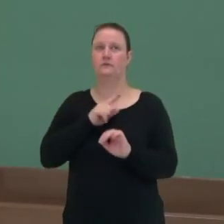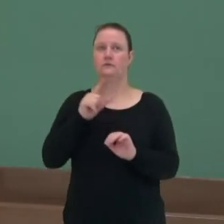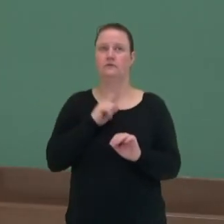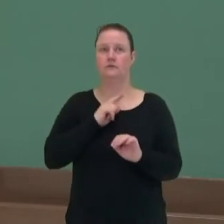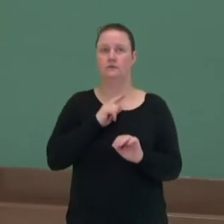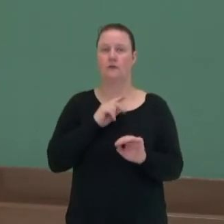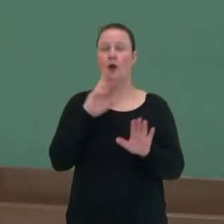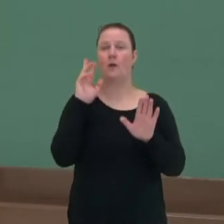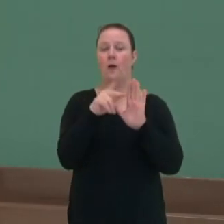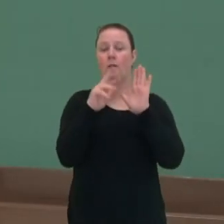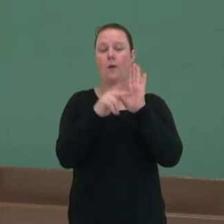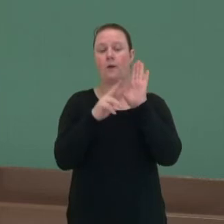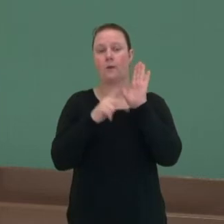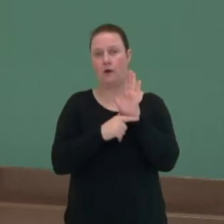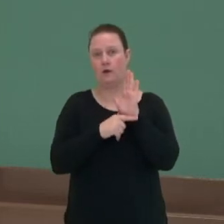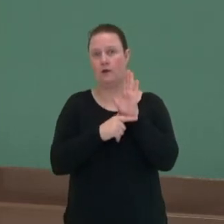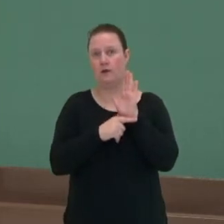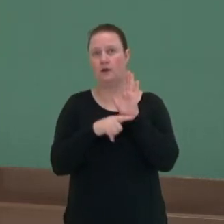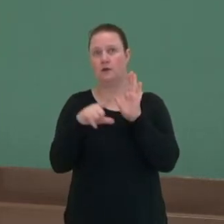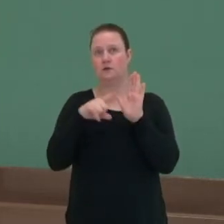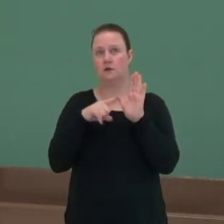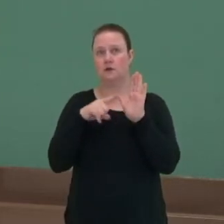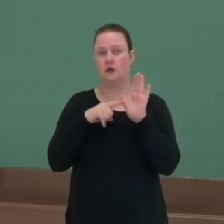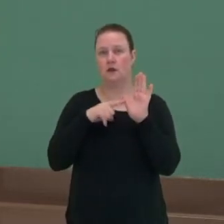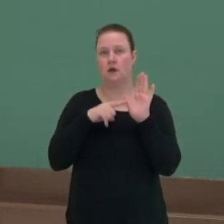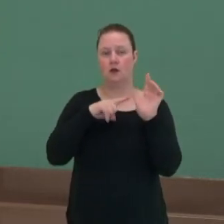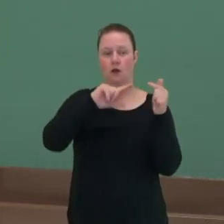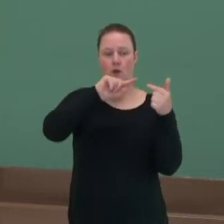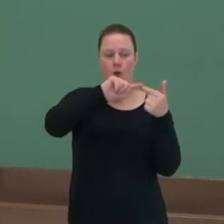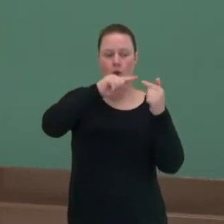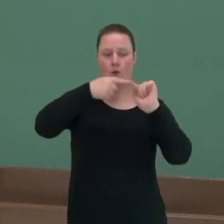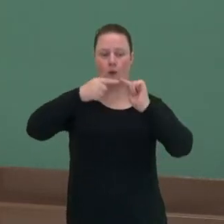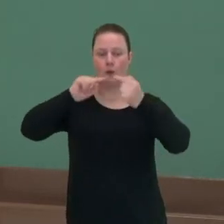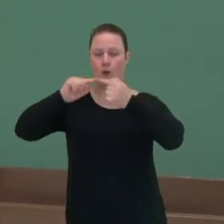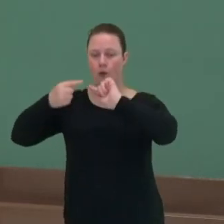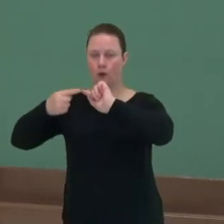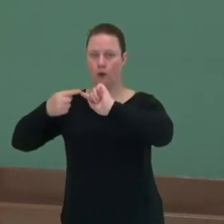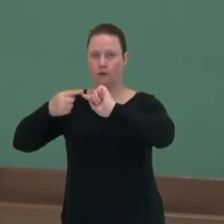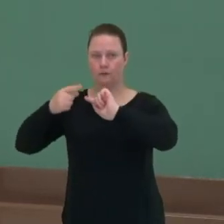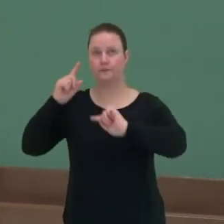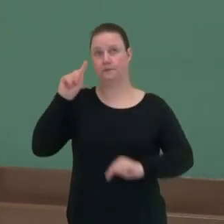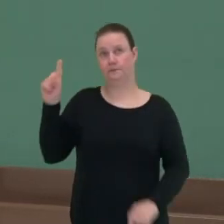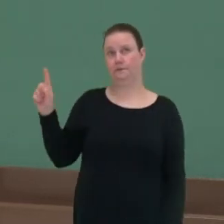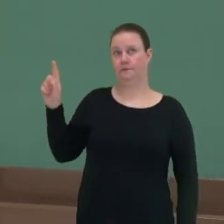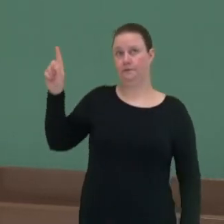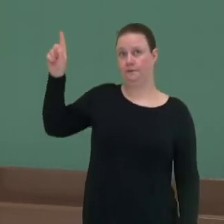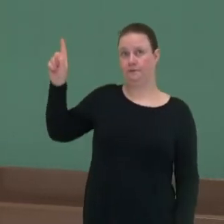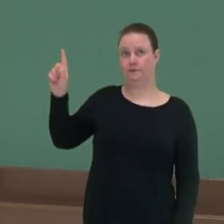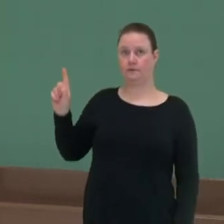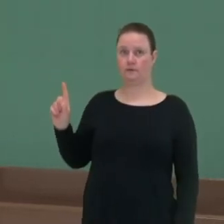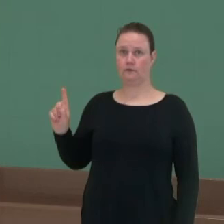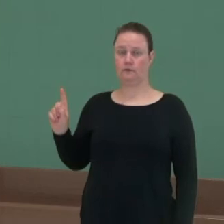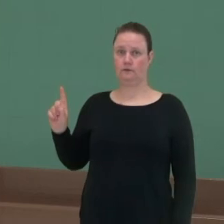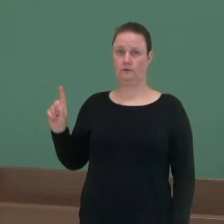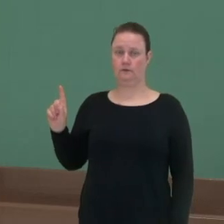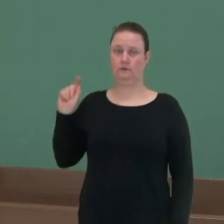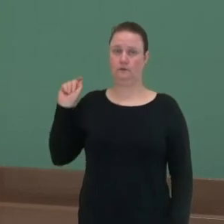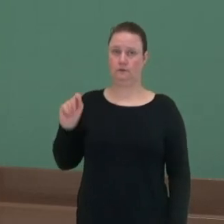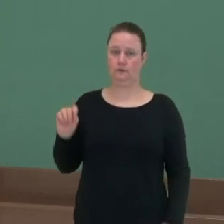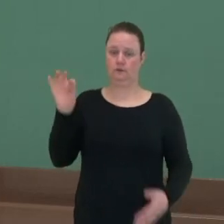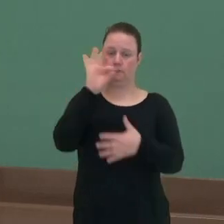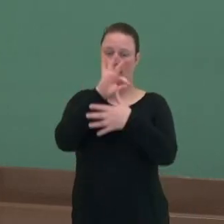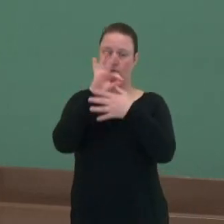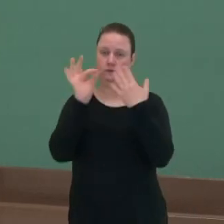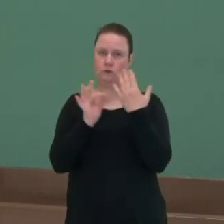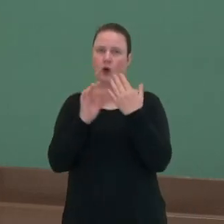elemento. Neste caso, formam circuitos mais complexos. Esses circuitos podem ser classificados em